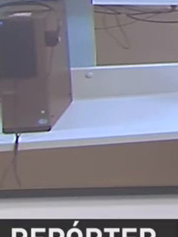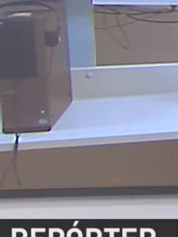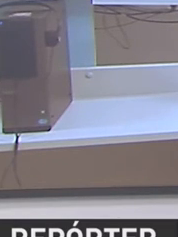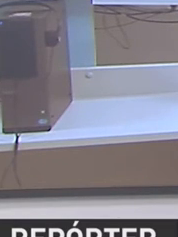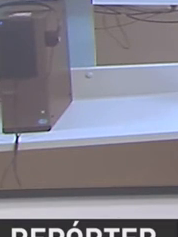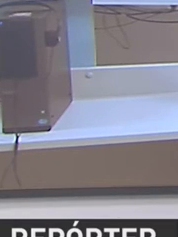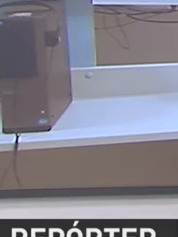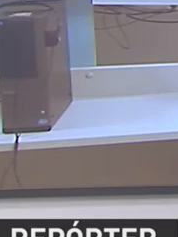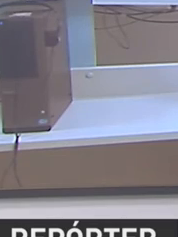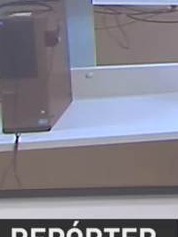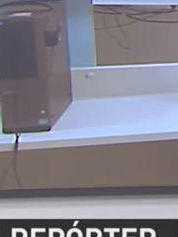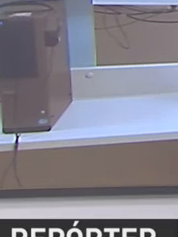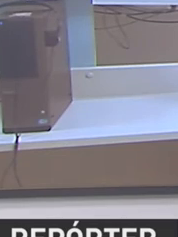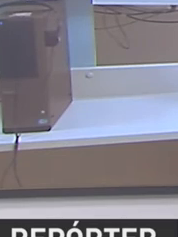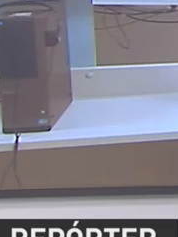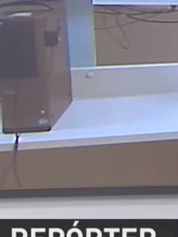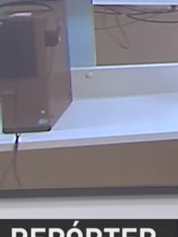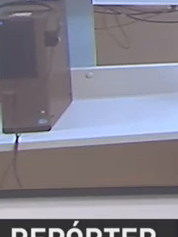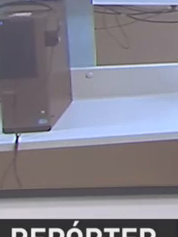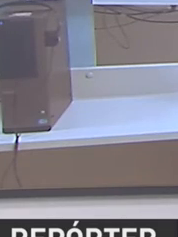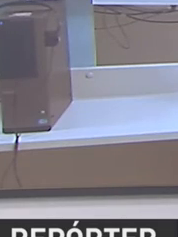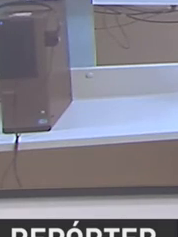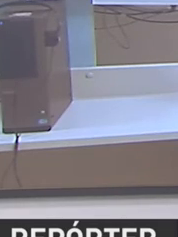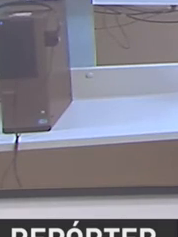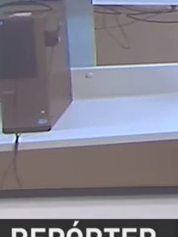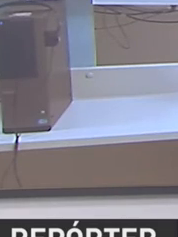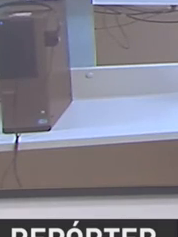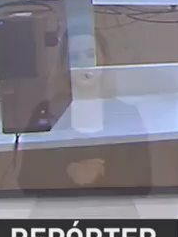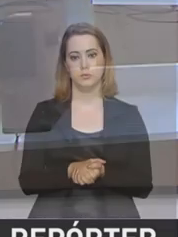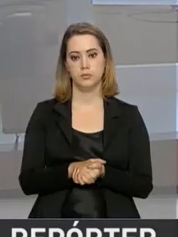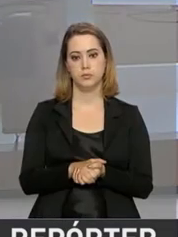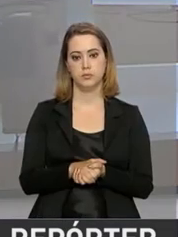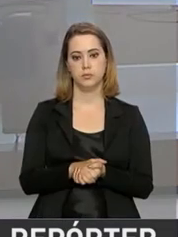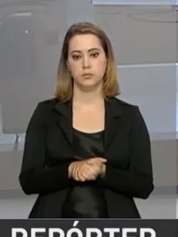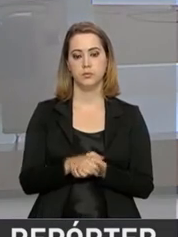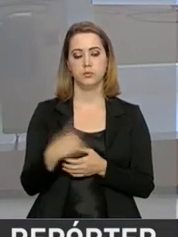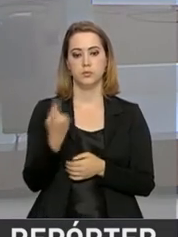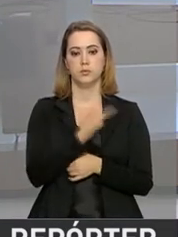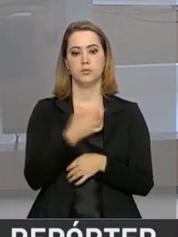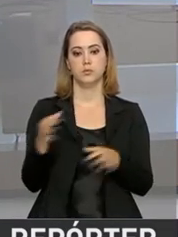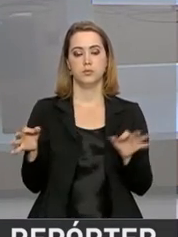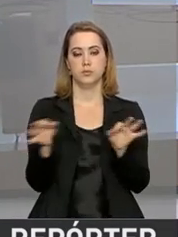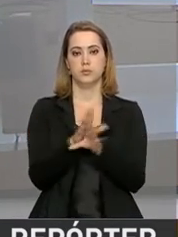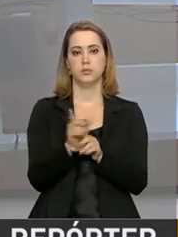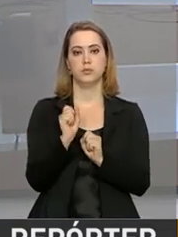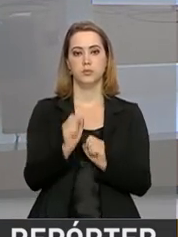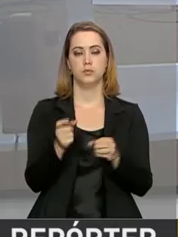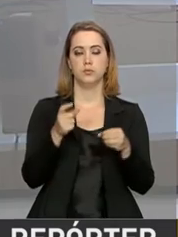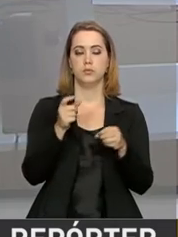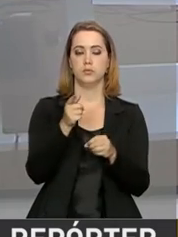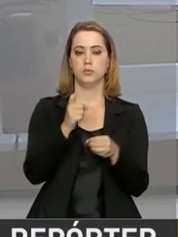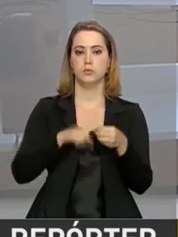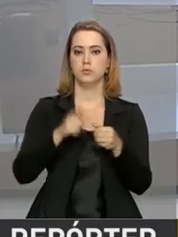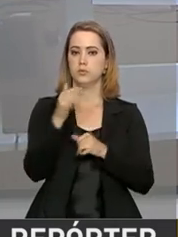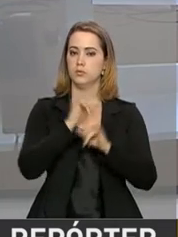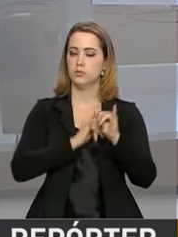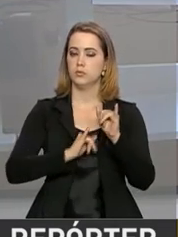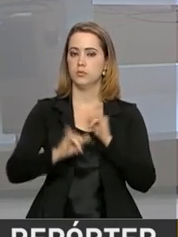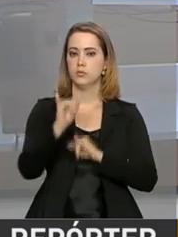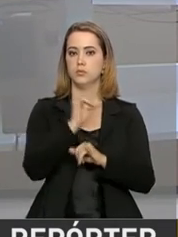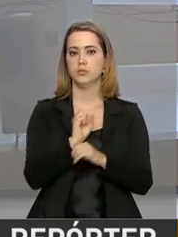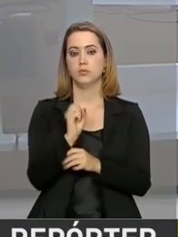entrevista ao vivo com o ministro da fazenda henrique meirelles nós ficamos por aqui voltamos a qualquer momento com outras